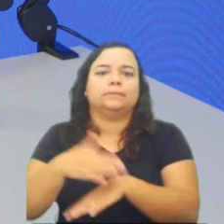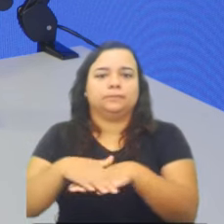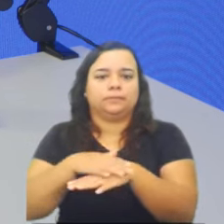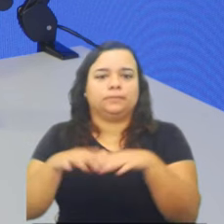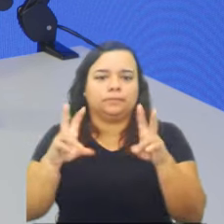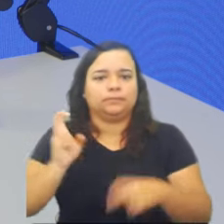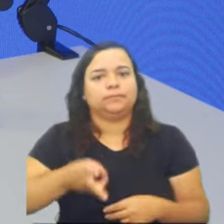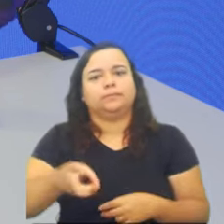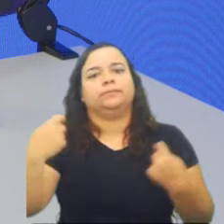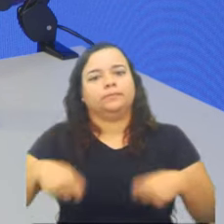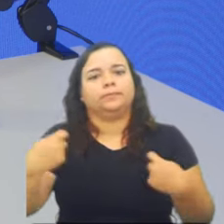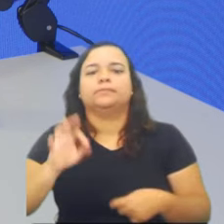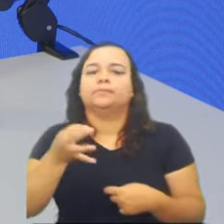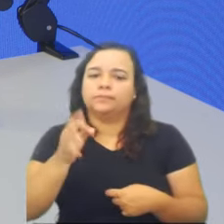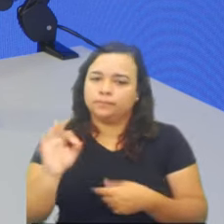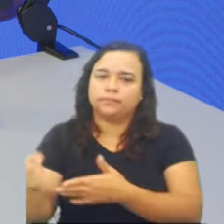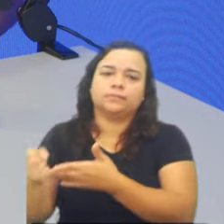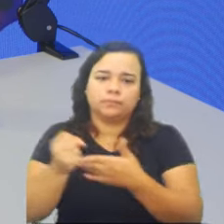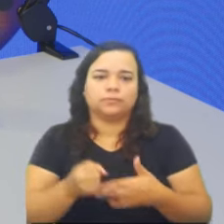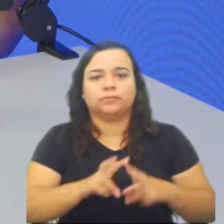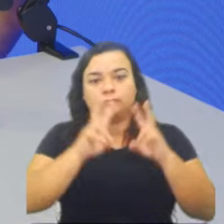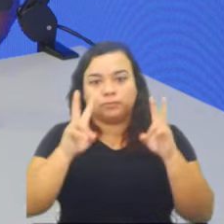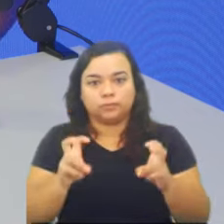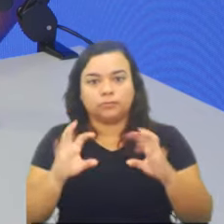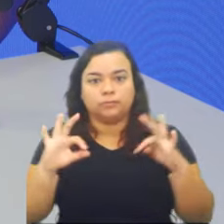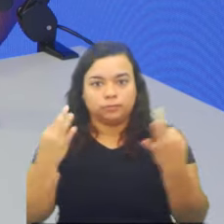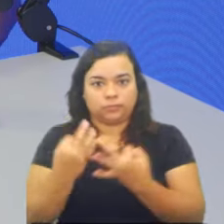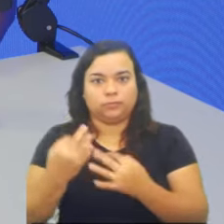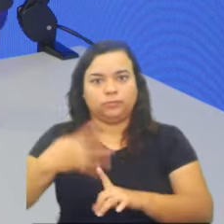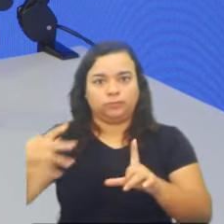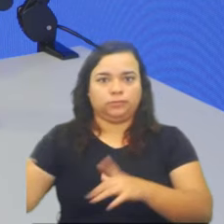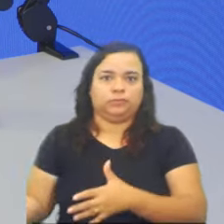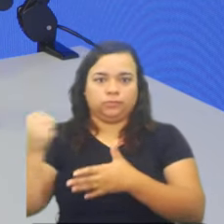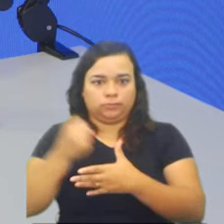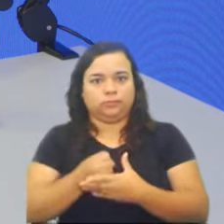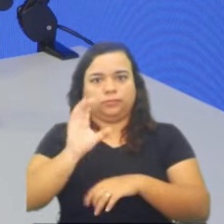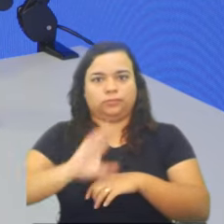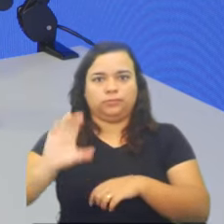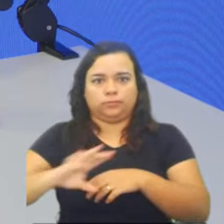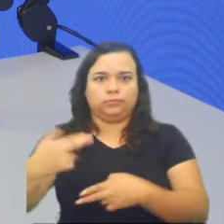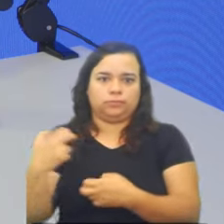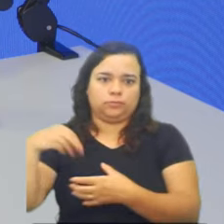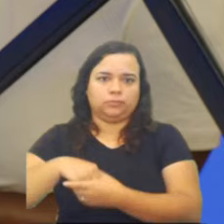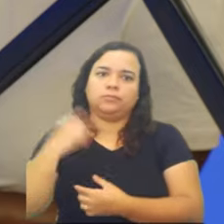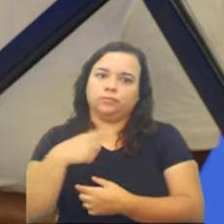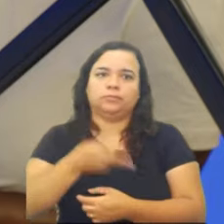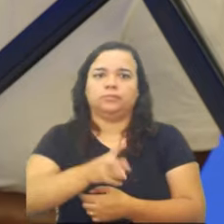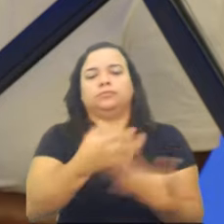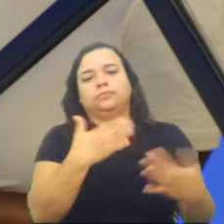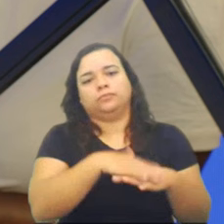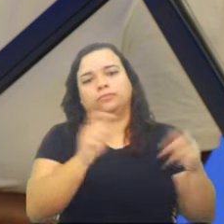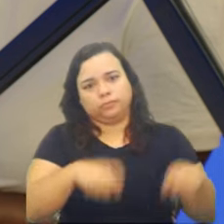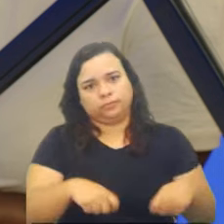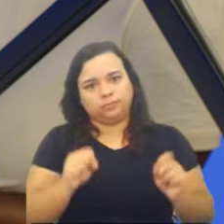essa conversa e trazer as famílias lgbts para dentro eh dos cursos do sebrai Vamos retomar então